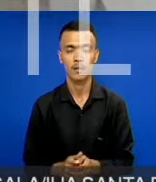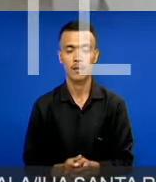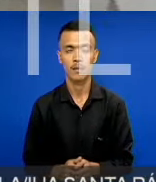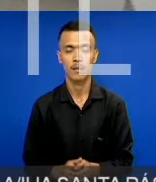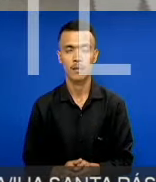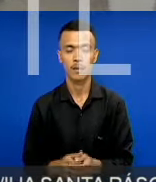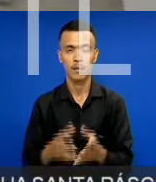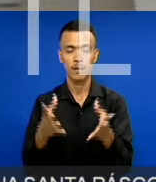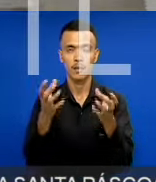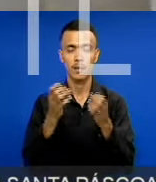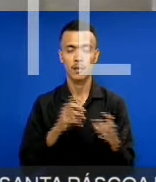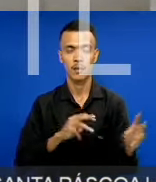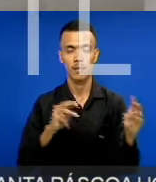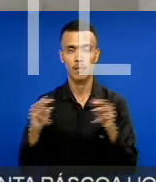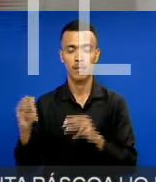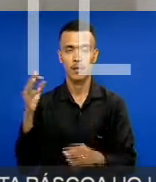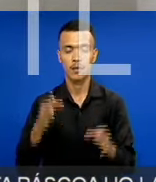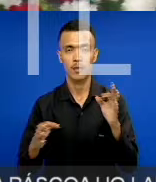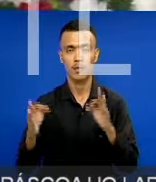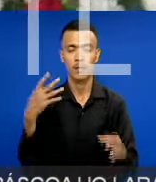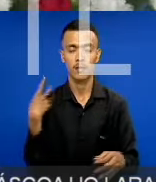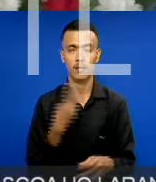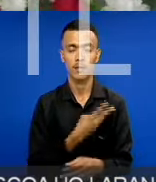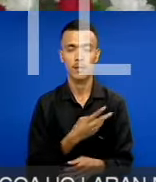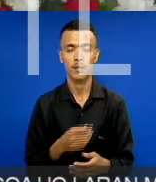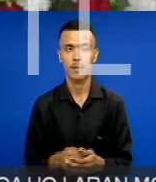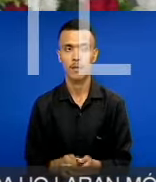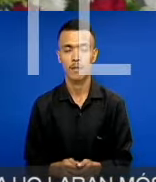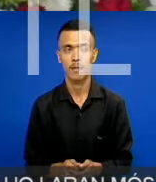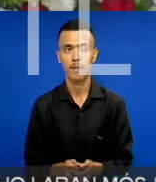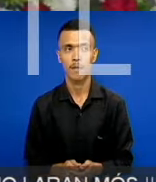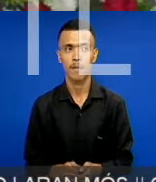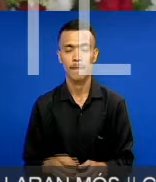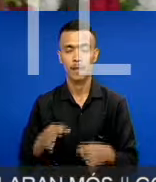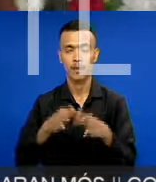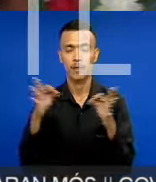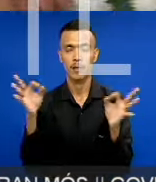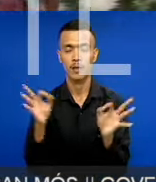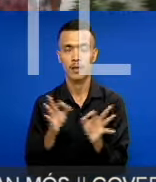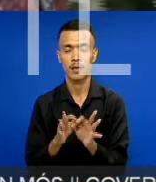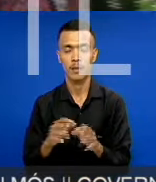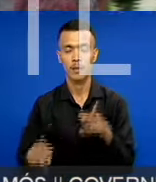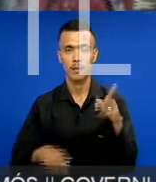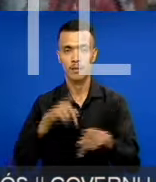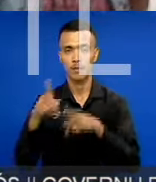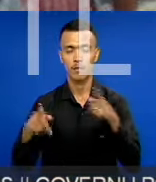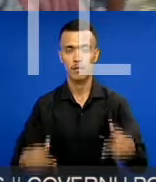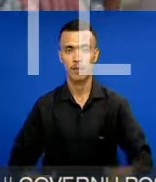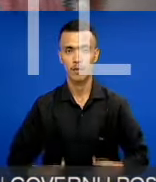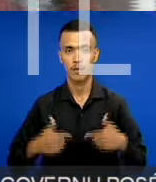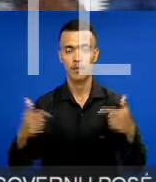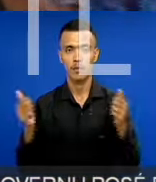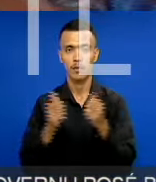ita karak muda. Tambe nebe ohi, ita mai. Primeri, hadiah pomne moris, no